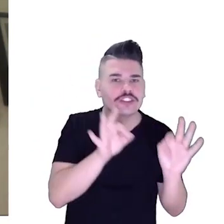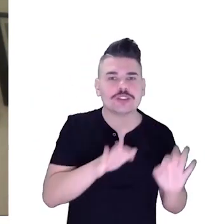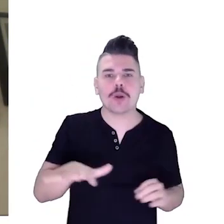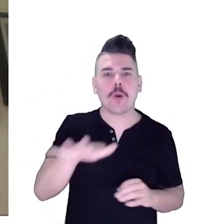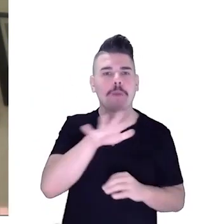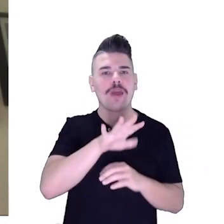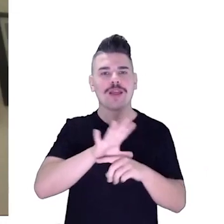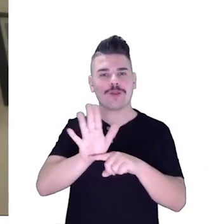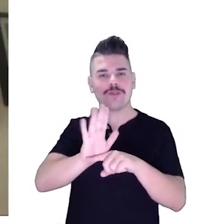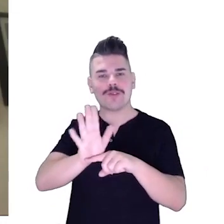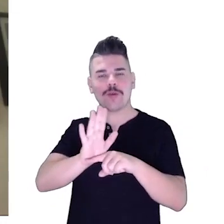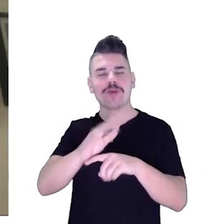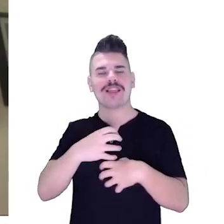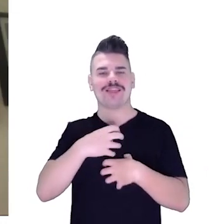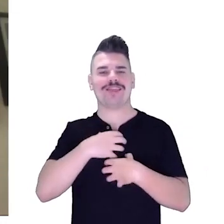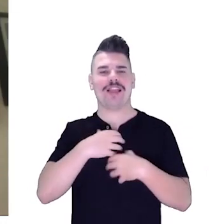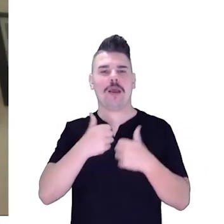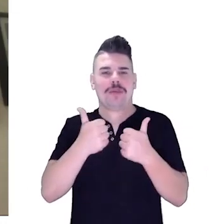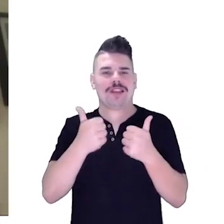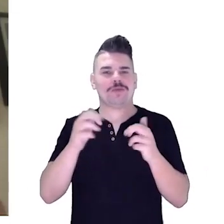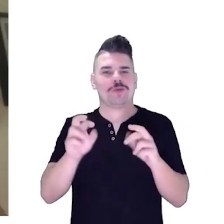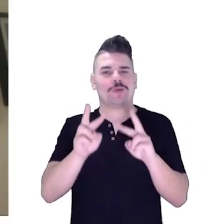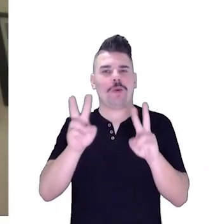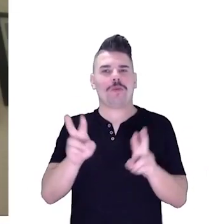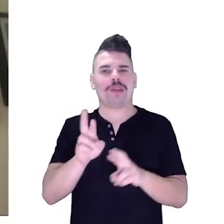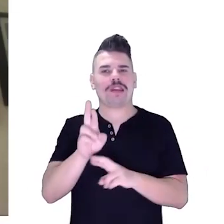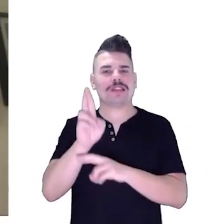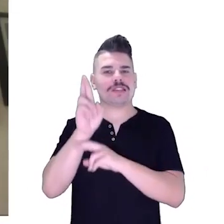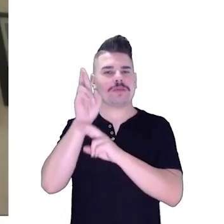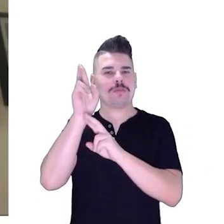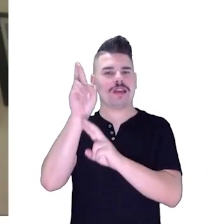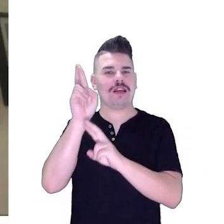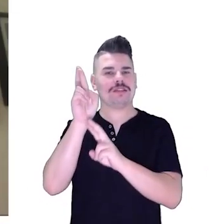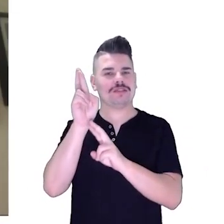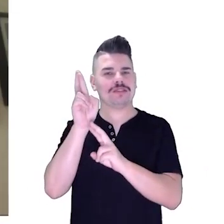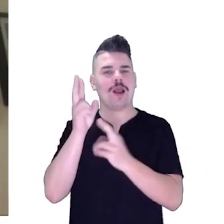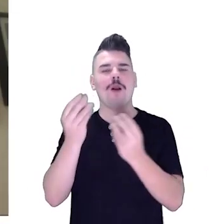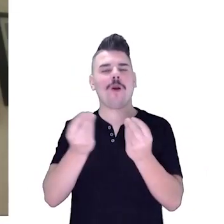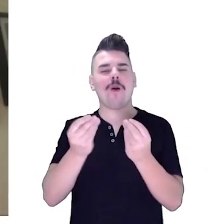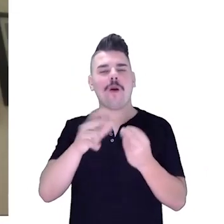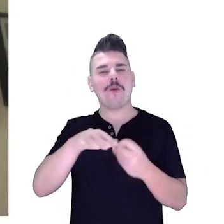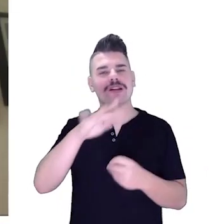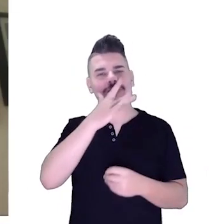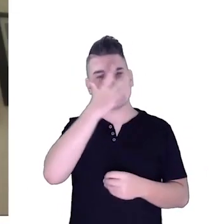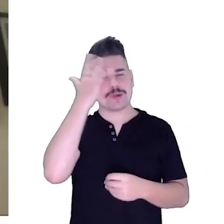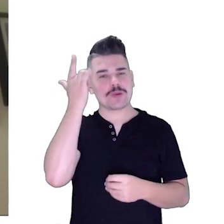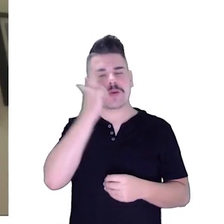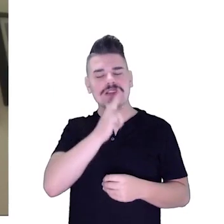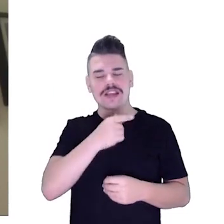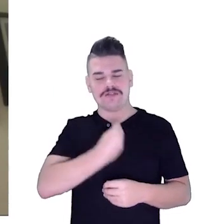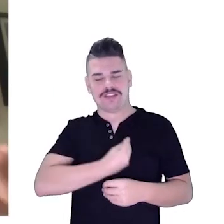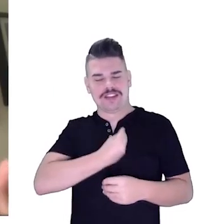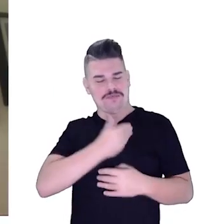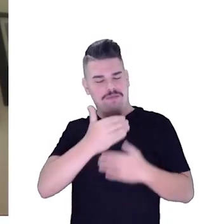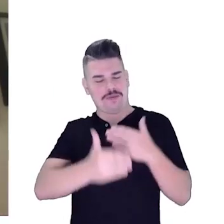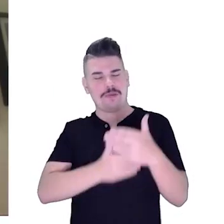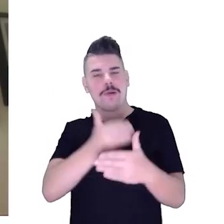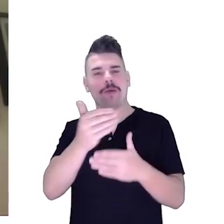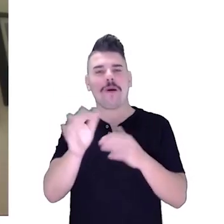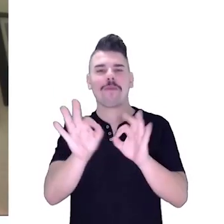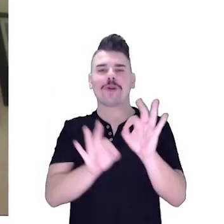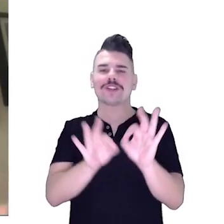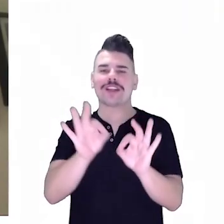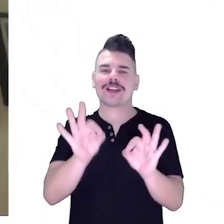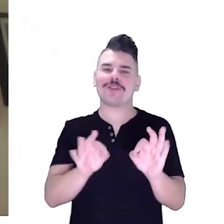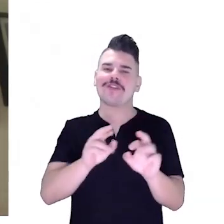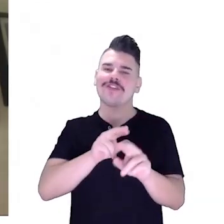filme, ela acredita, dá mesmo essa sensação de esperança, né? E de como essas pessoas, então,